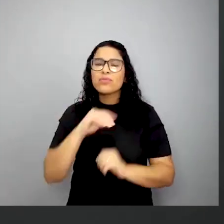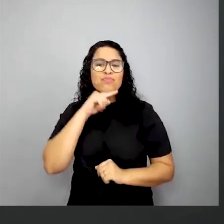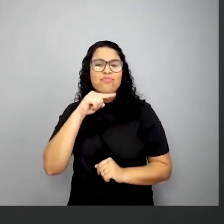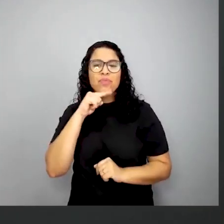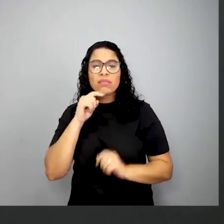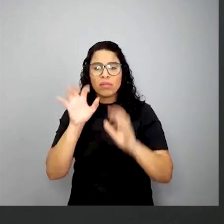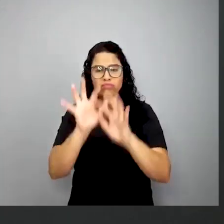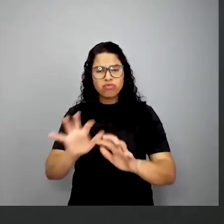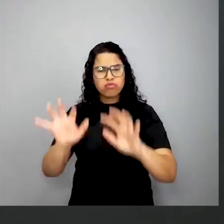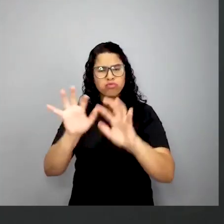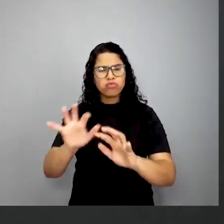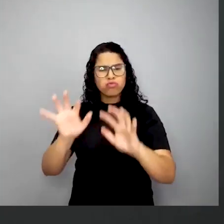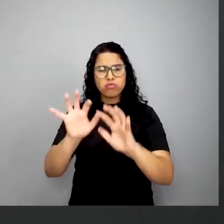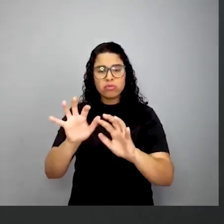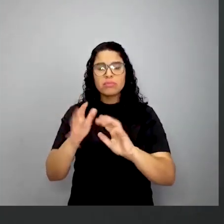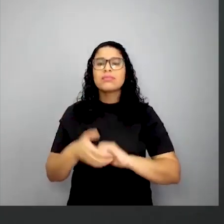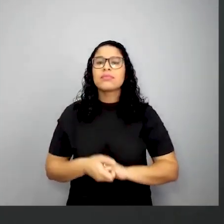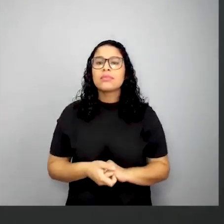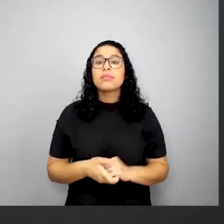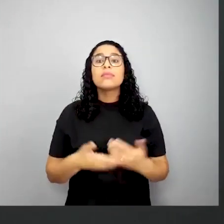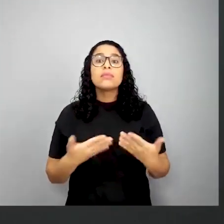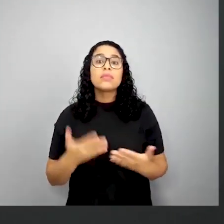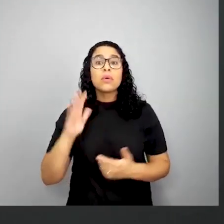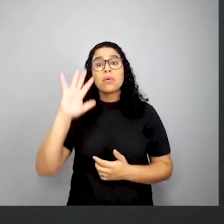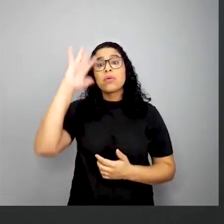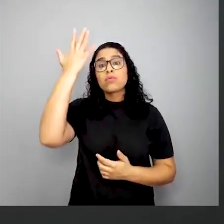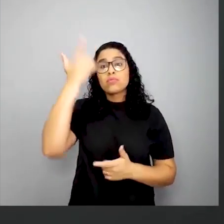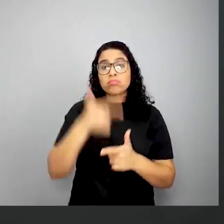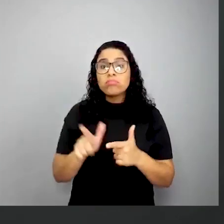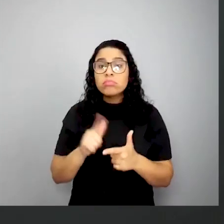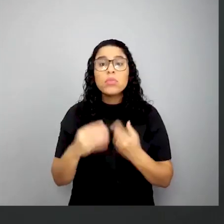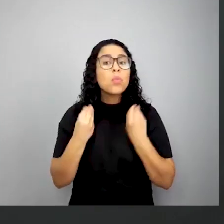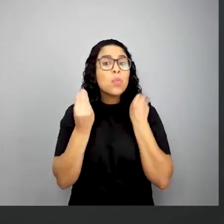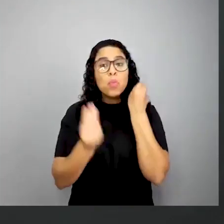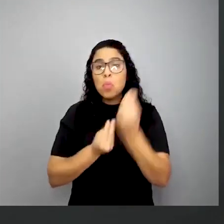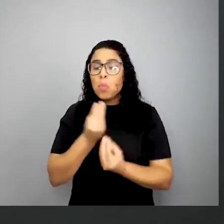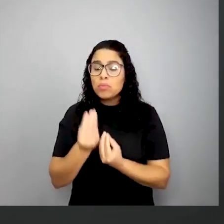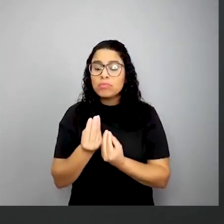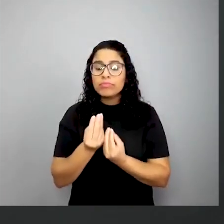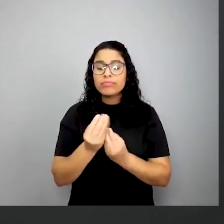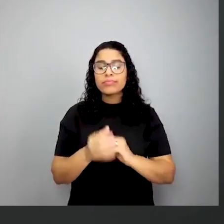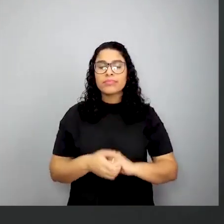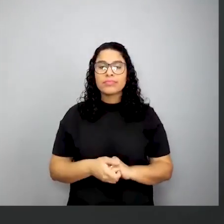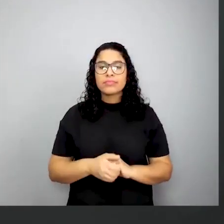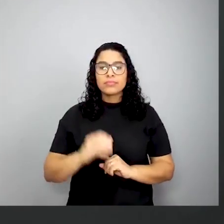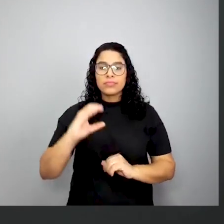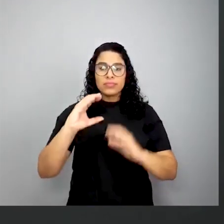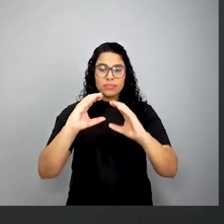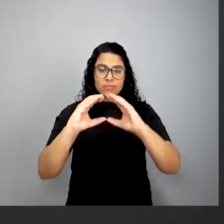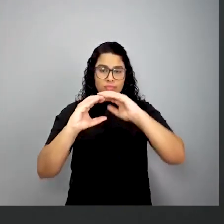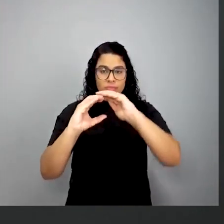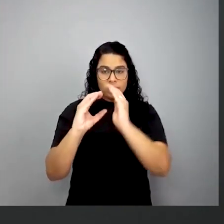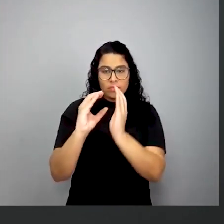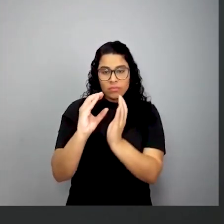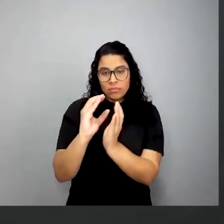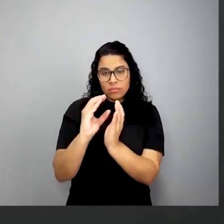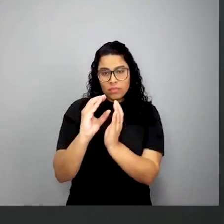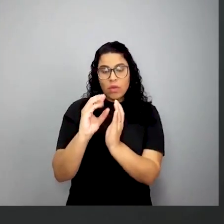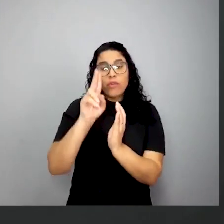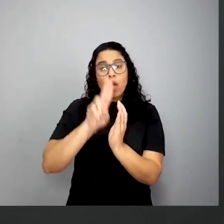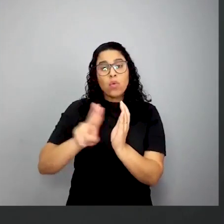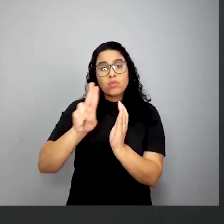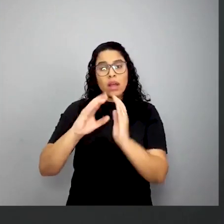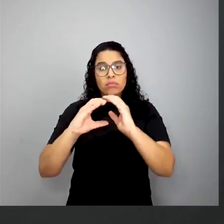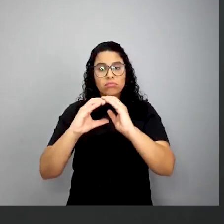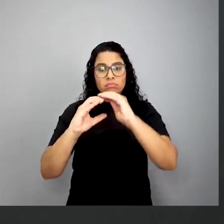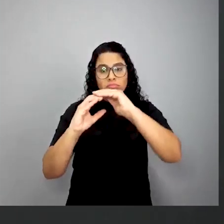para solucionar esse problema, a pessoa ela vai usar uma lente cilíndrica, que ela vai permitir justamente a uniformidade. Essa